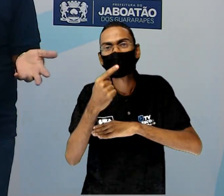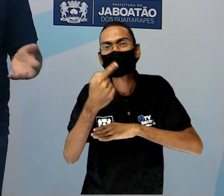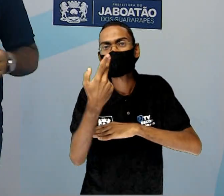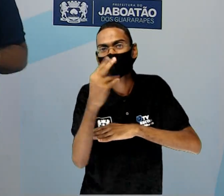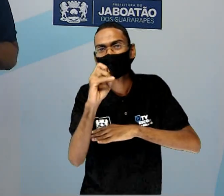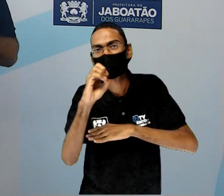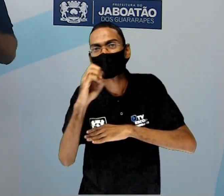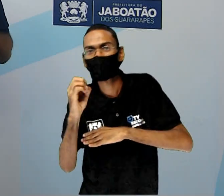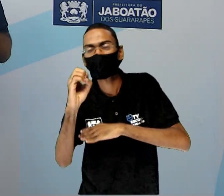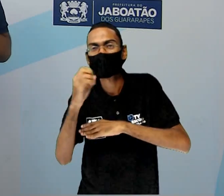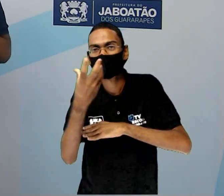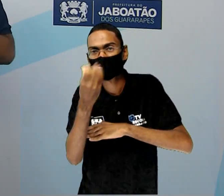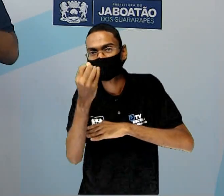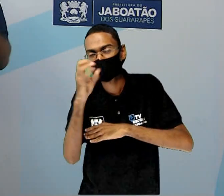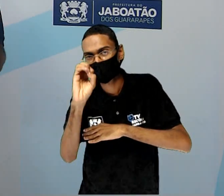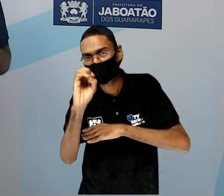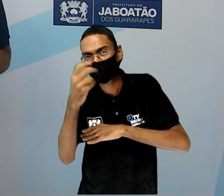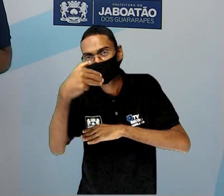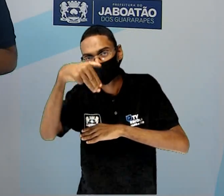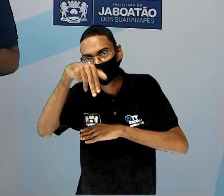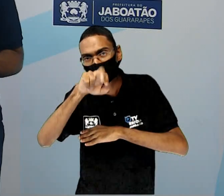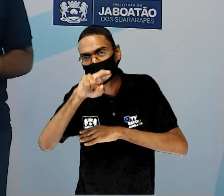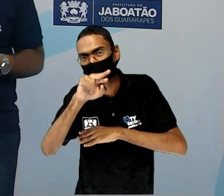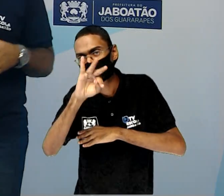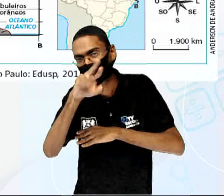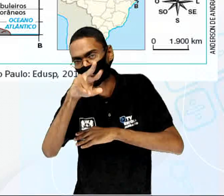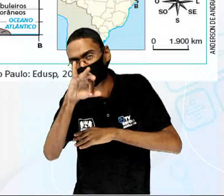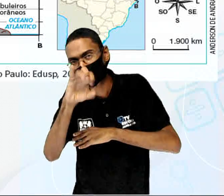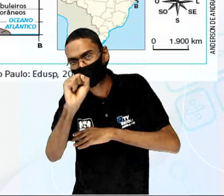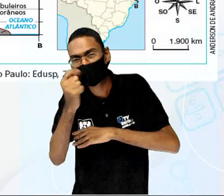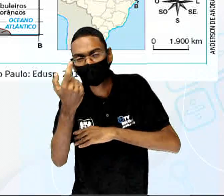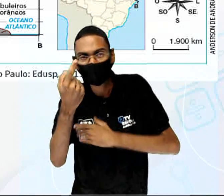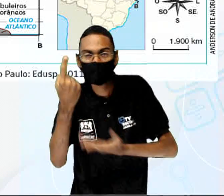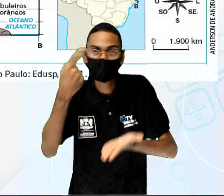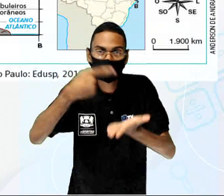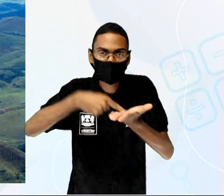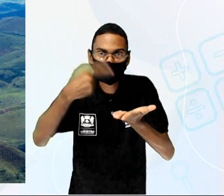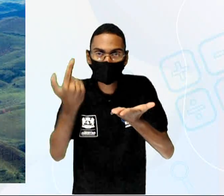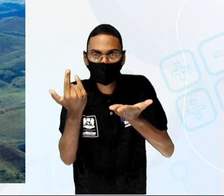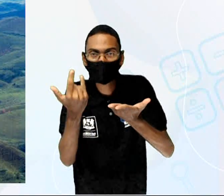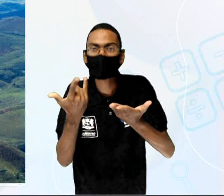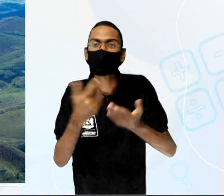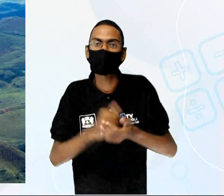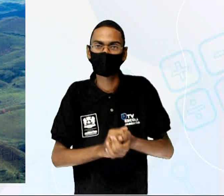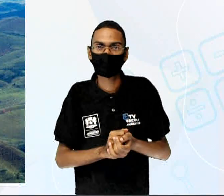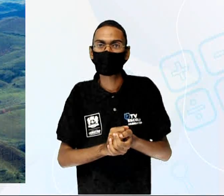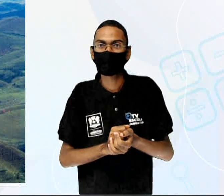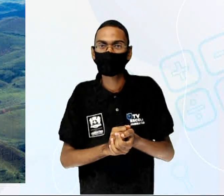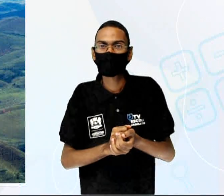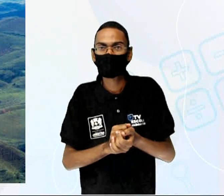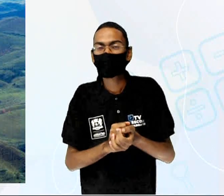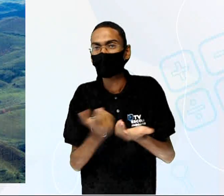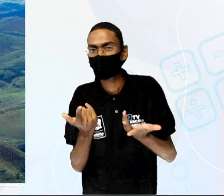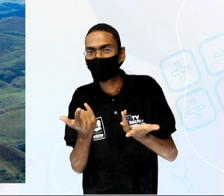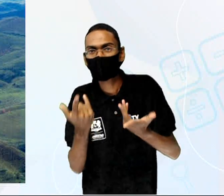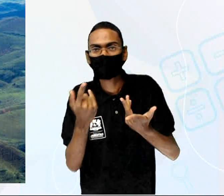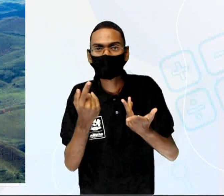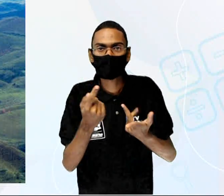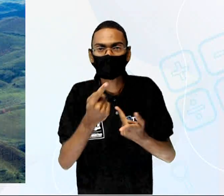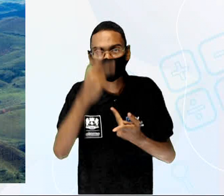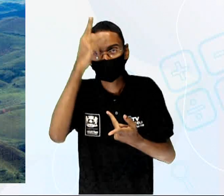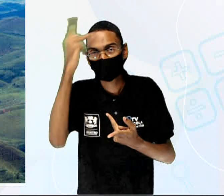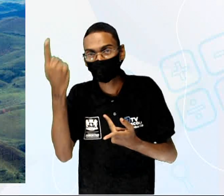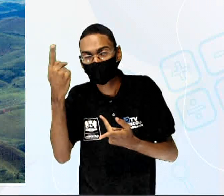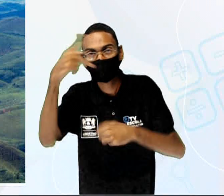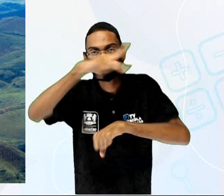de altitude, relativamente marcada aí pelos órgãos de estatística do país. A gente tem aqui, ó,